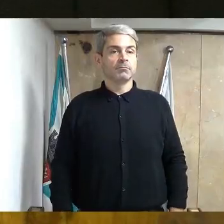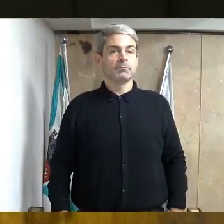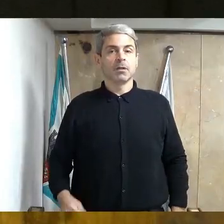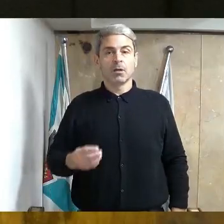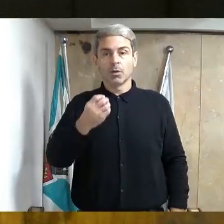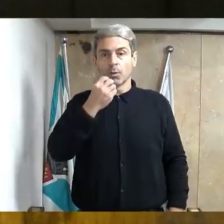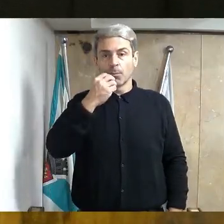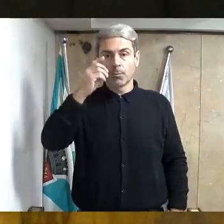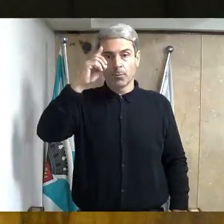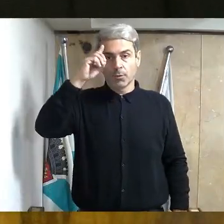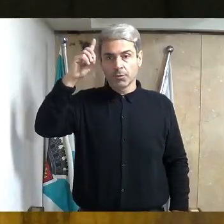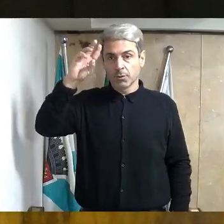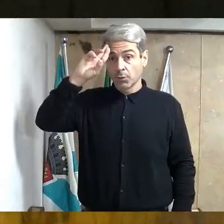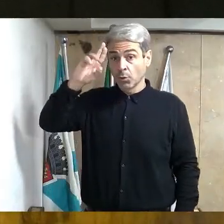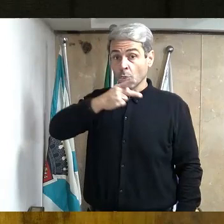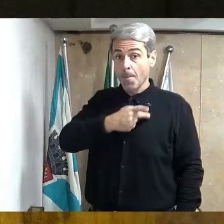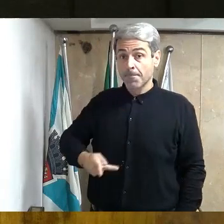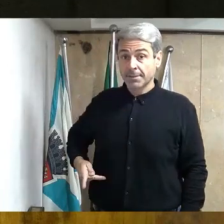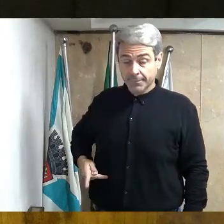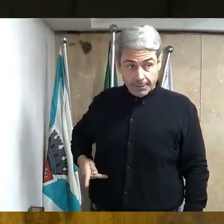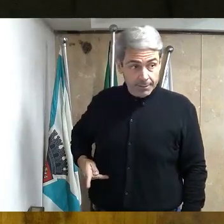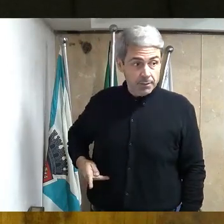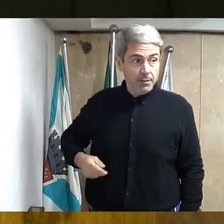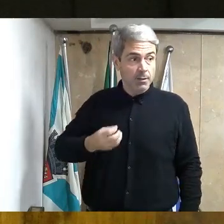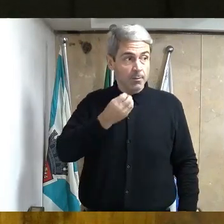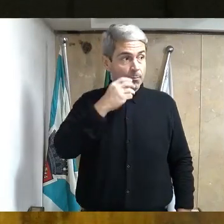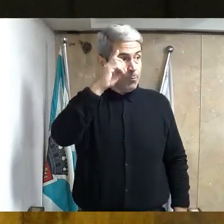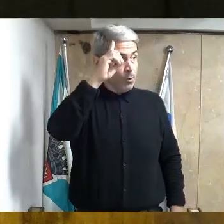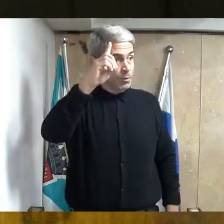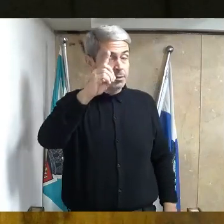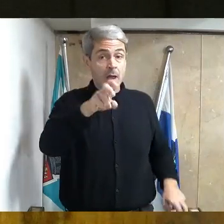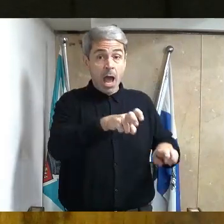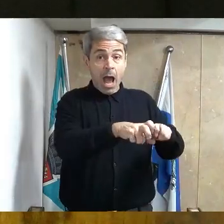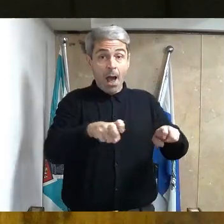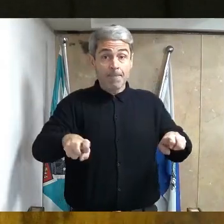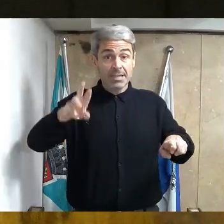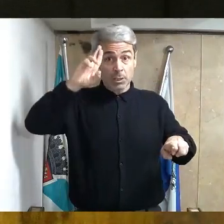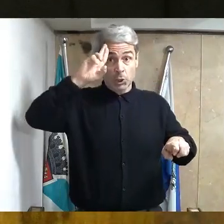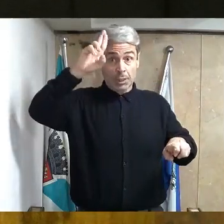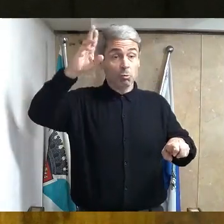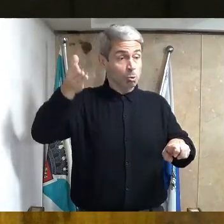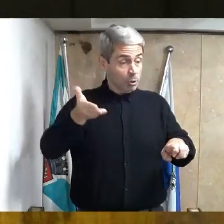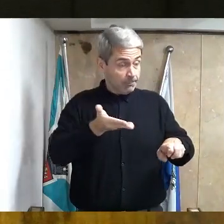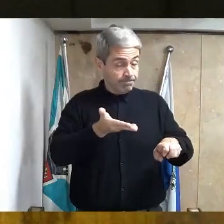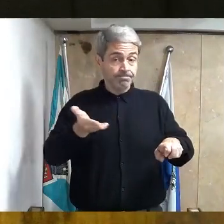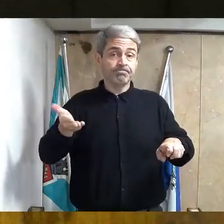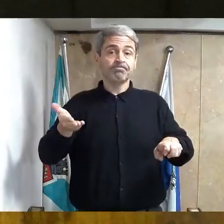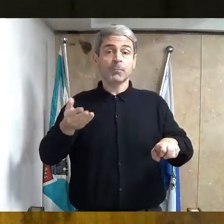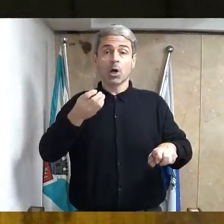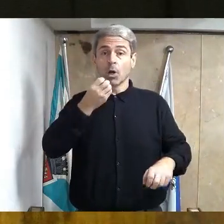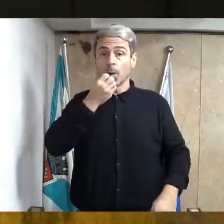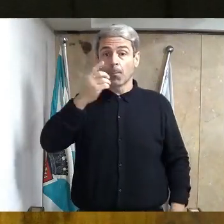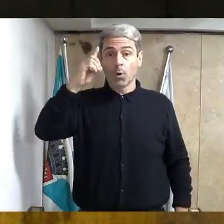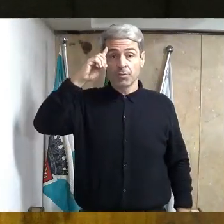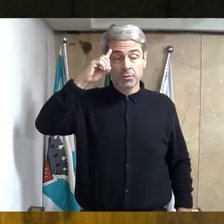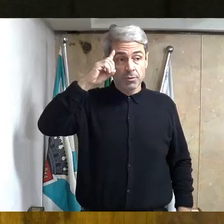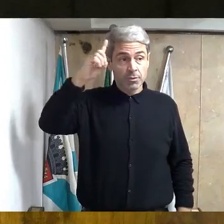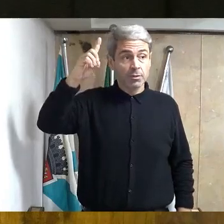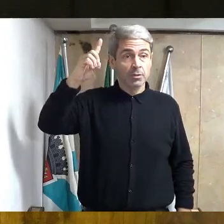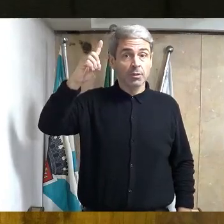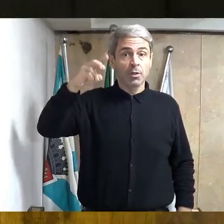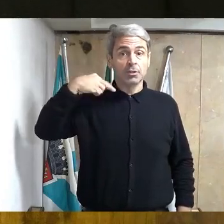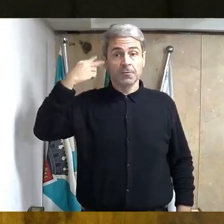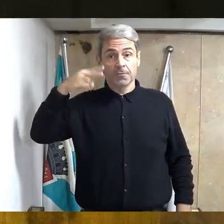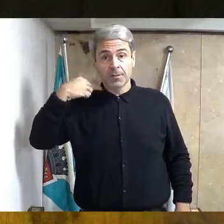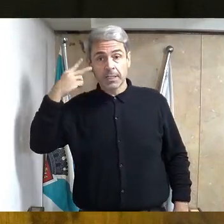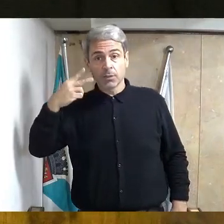Bom dia, presidente. Bom dia, mesa diretora. Bom dia aos meus